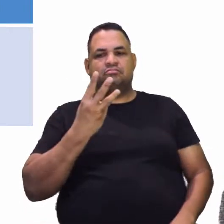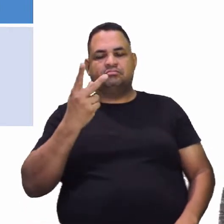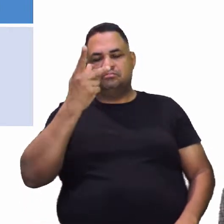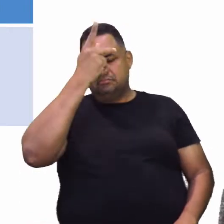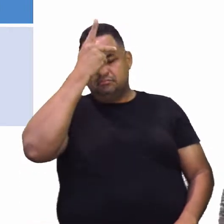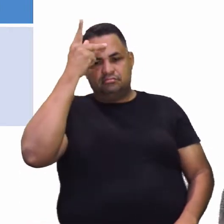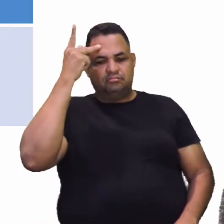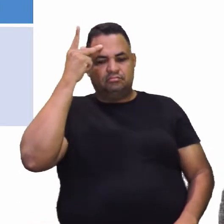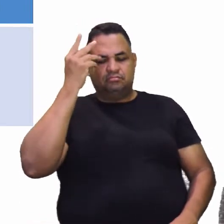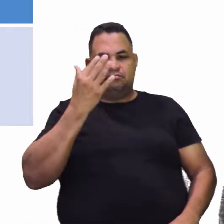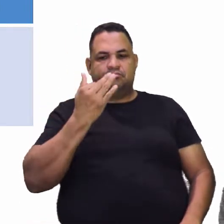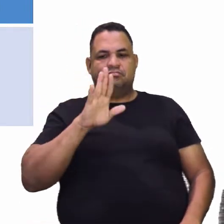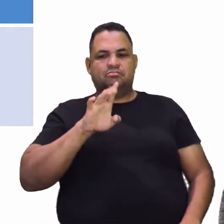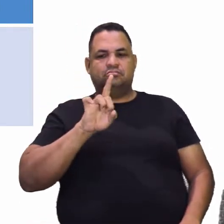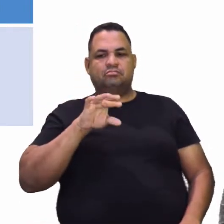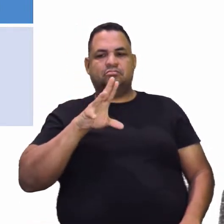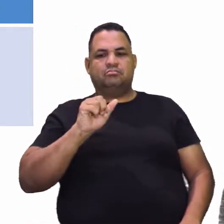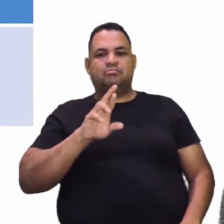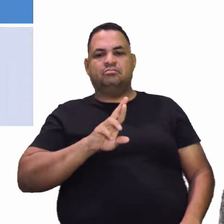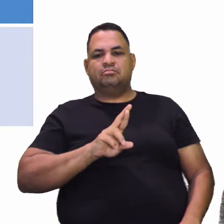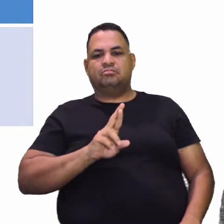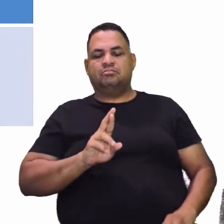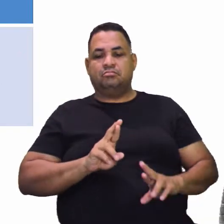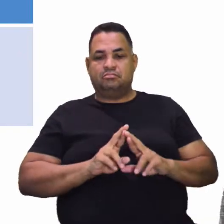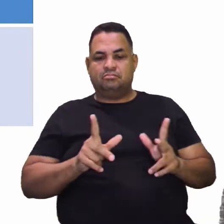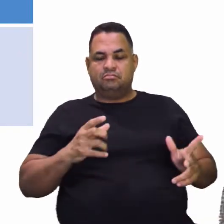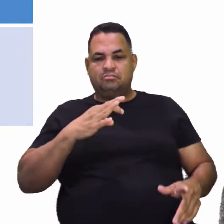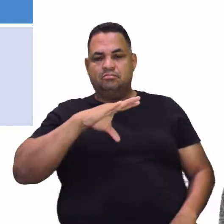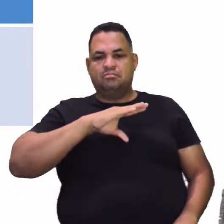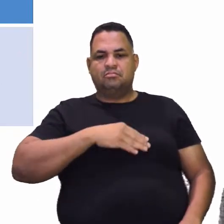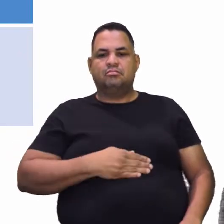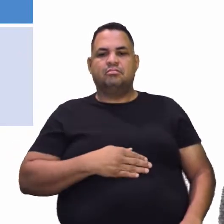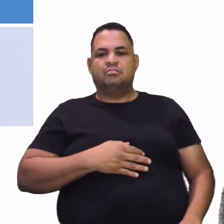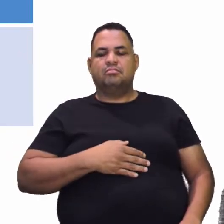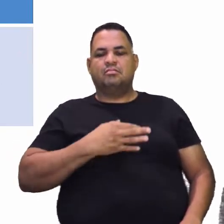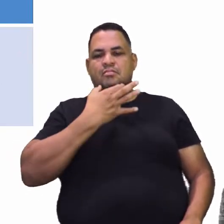do singular, eles são os diferentões do inglês, eles querem